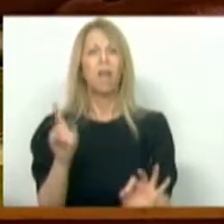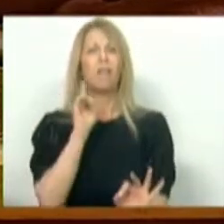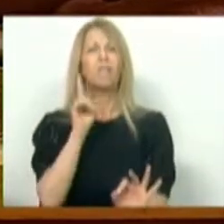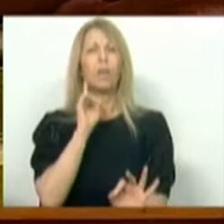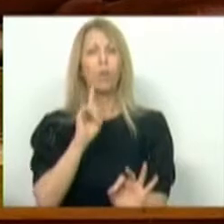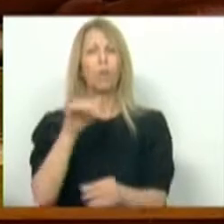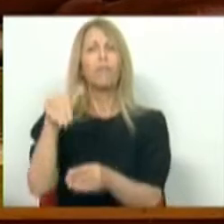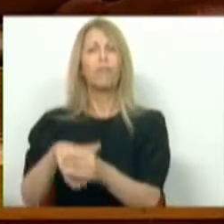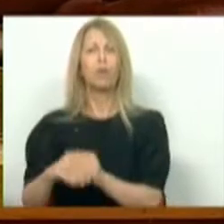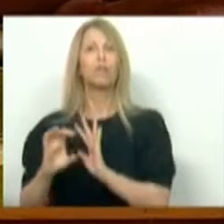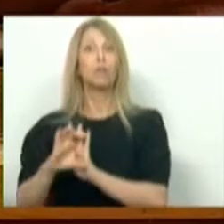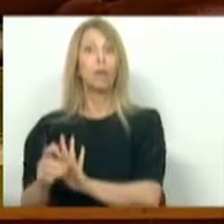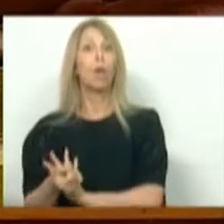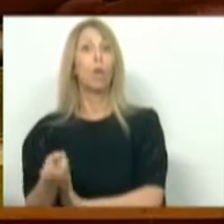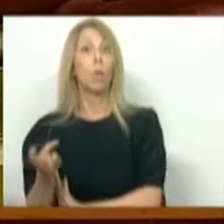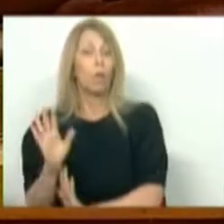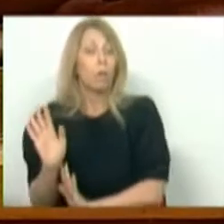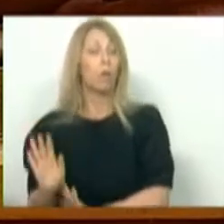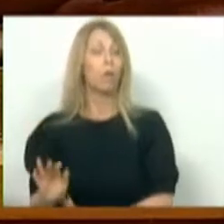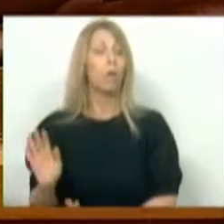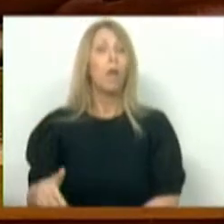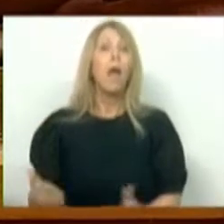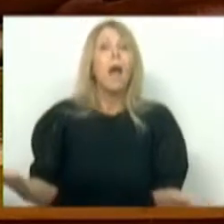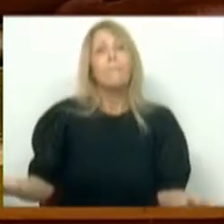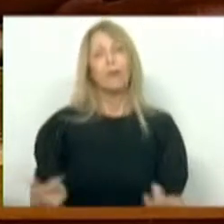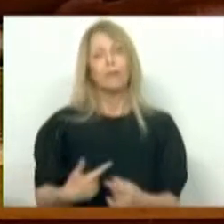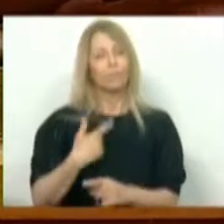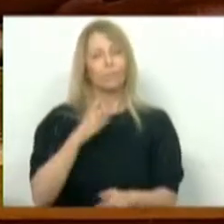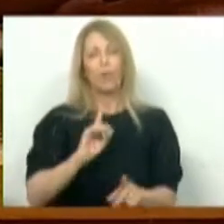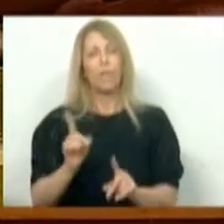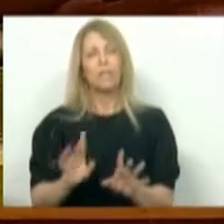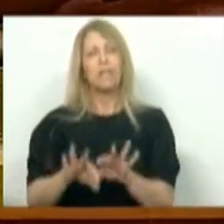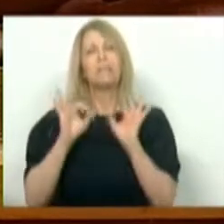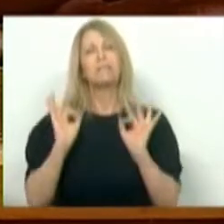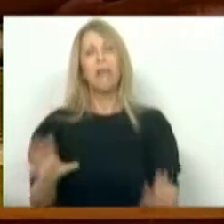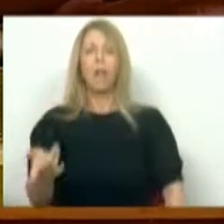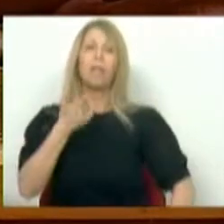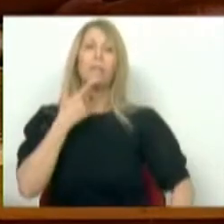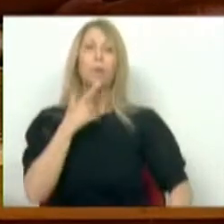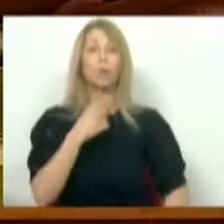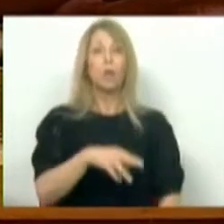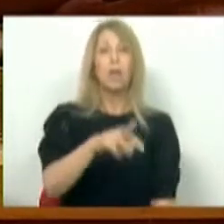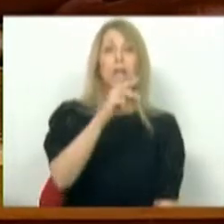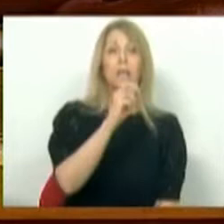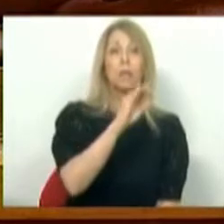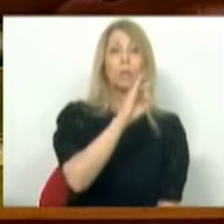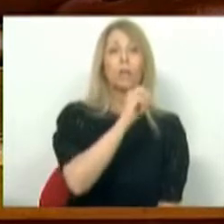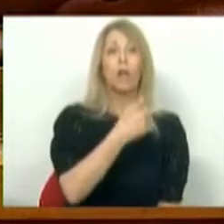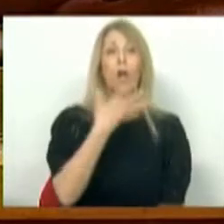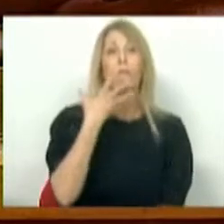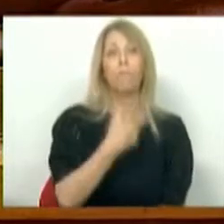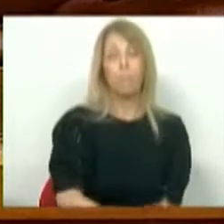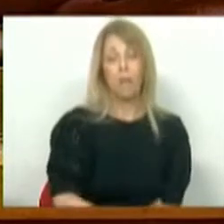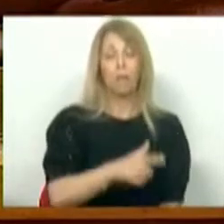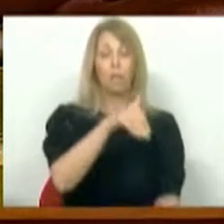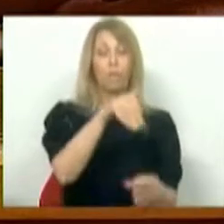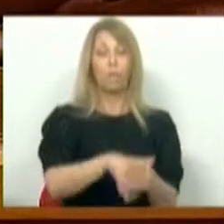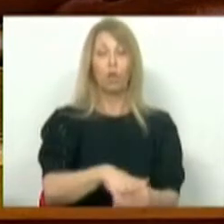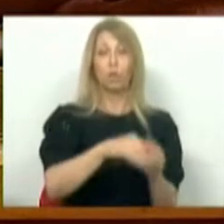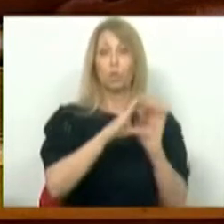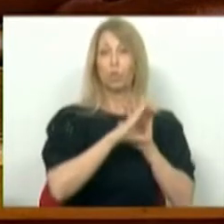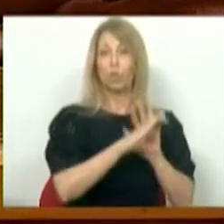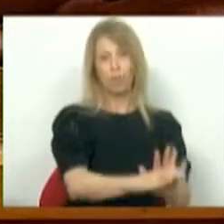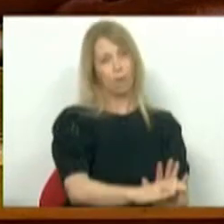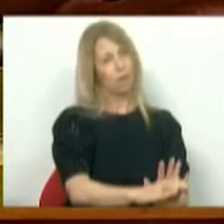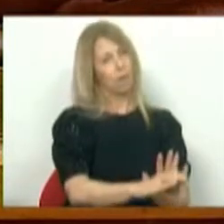de ideias, e não usando da sua demagogia, os 339.510 votos do Chega não representam